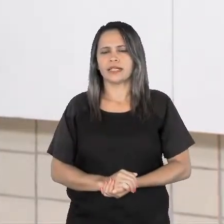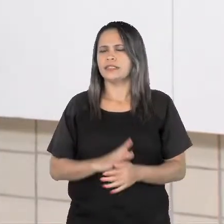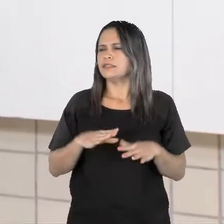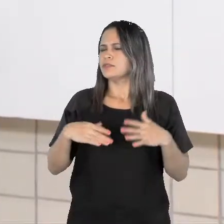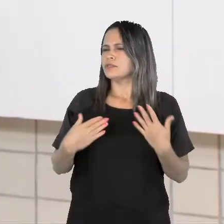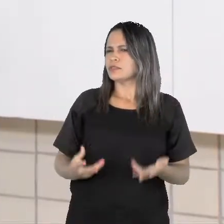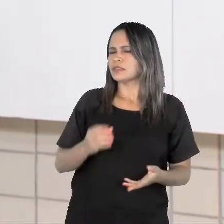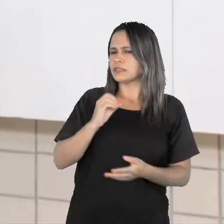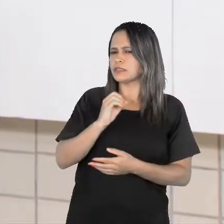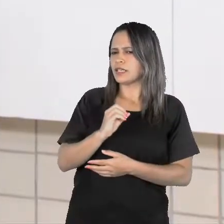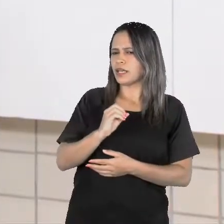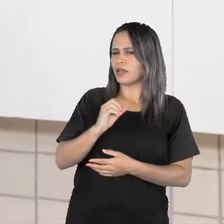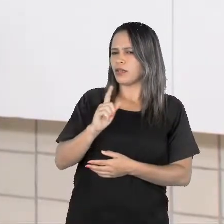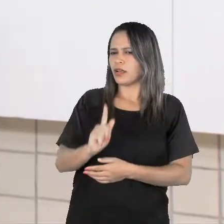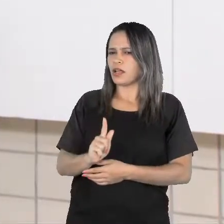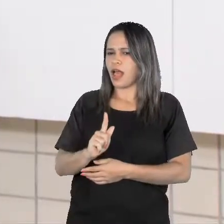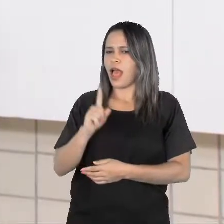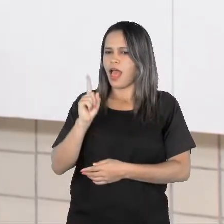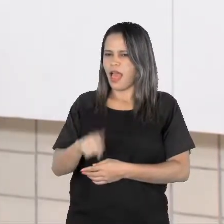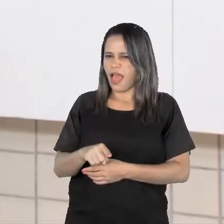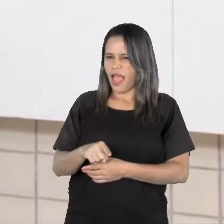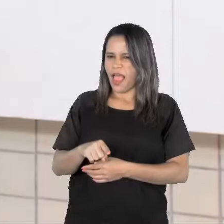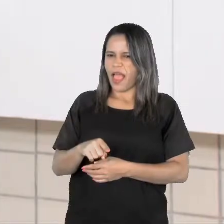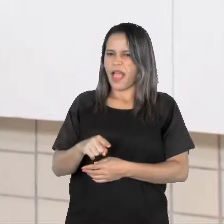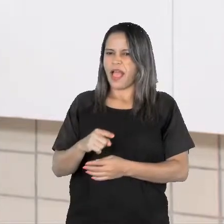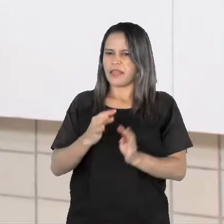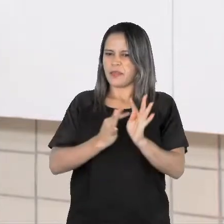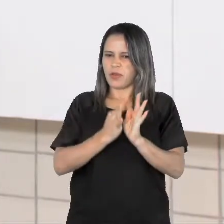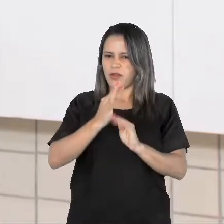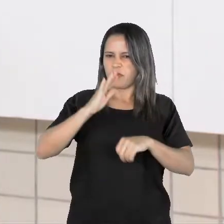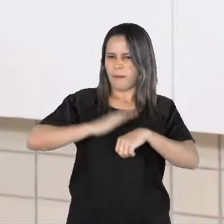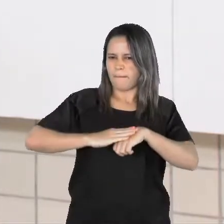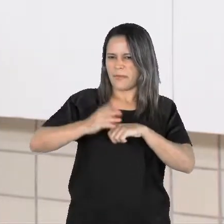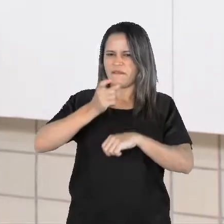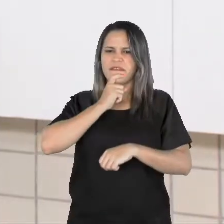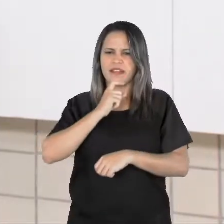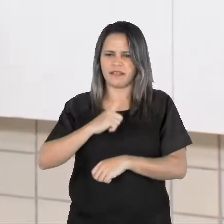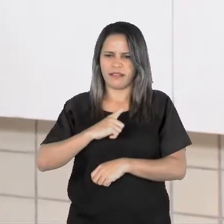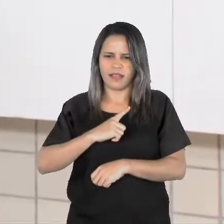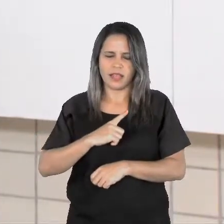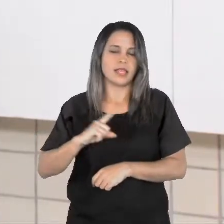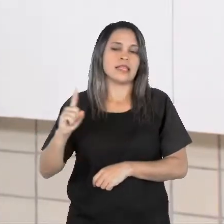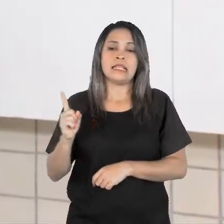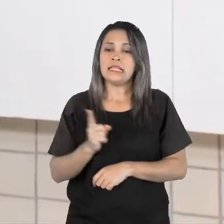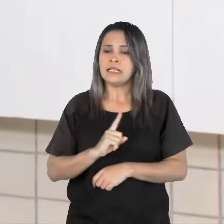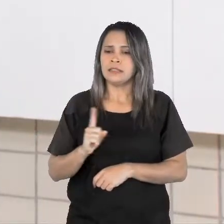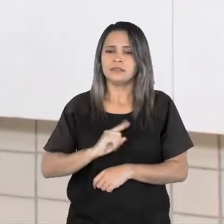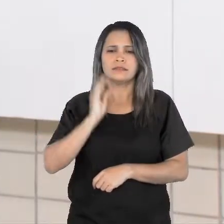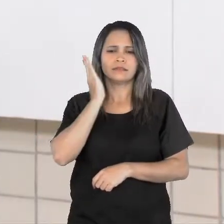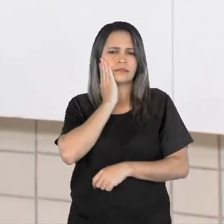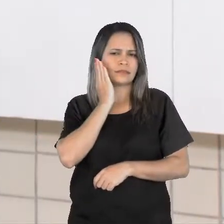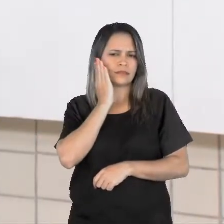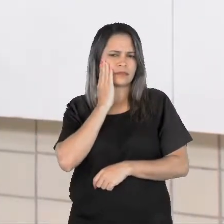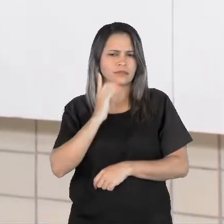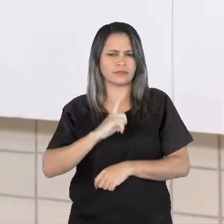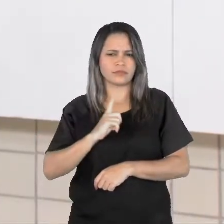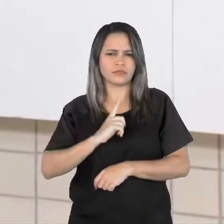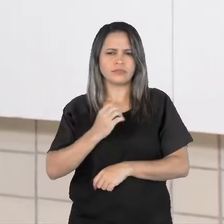0 graus é a temperatura mais fria que tem? Não. Sabia que existem